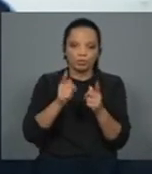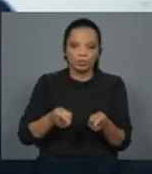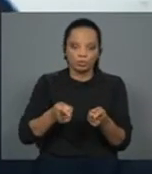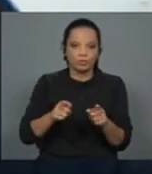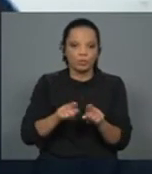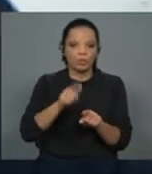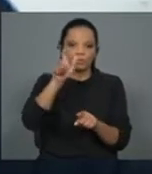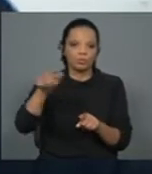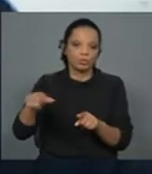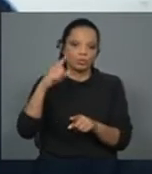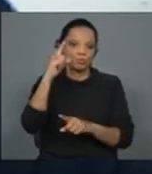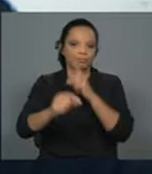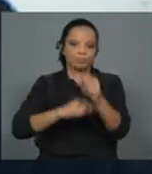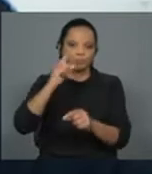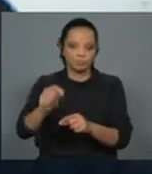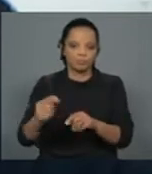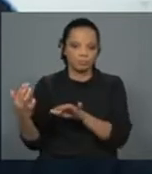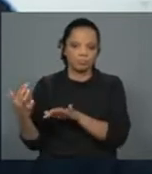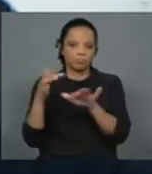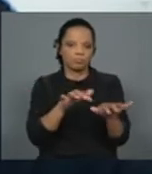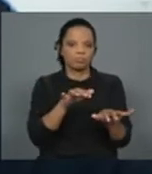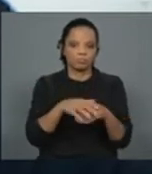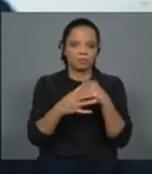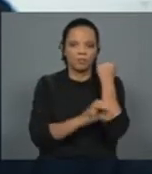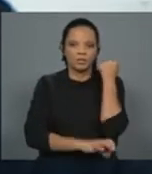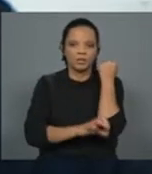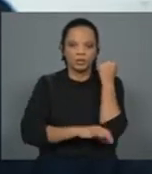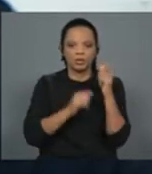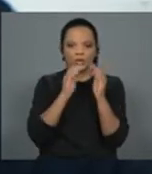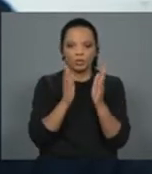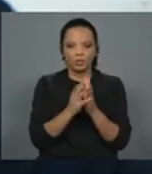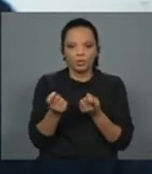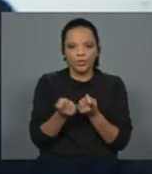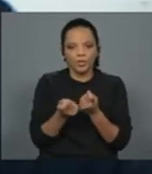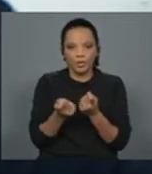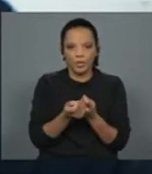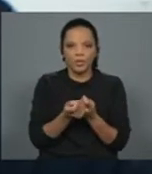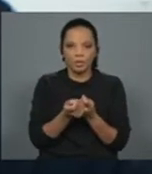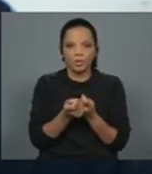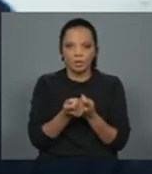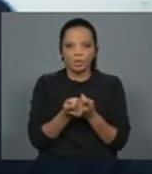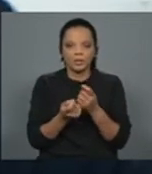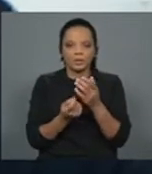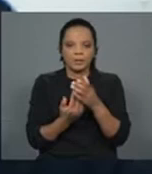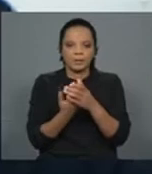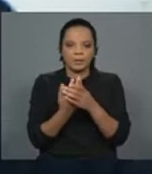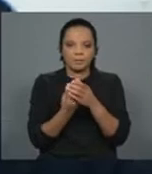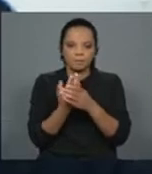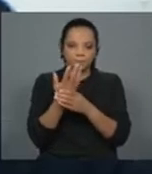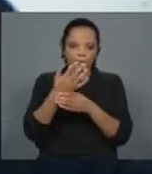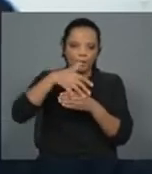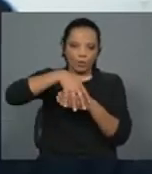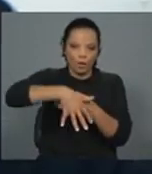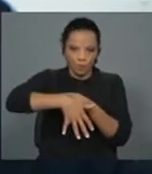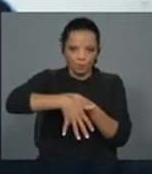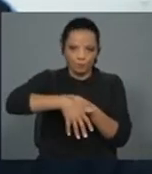evacuação em massa, não é? das freguesias que estavam mais perto do vulcão e que